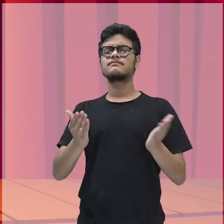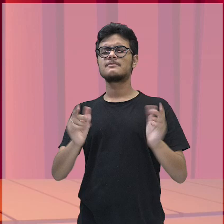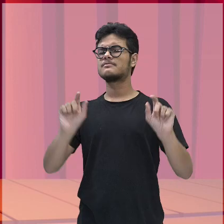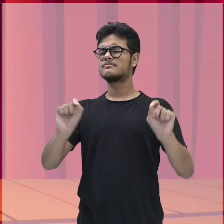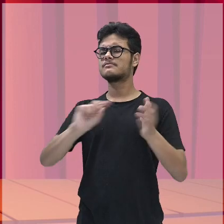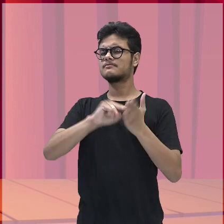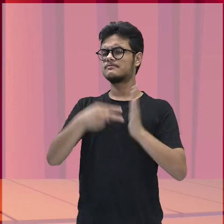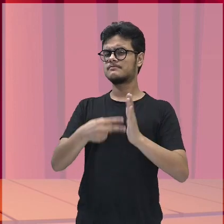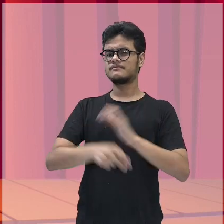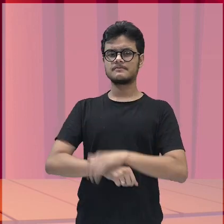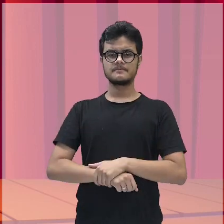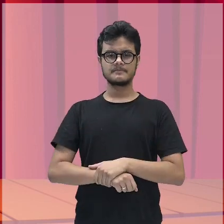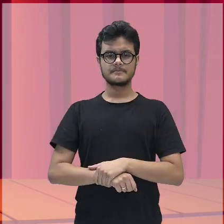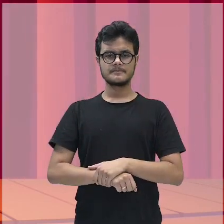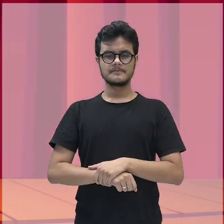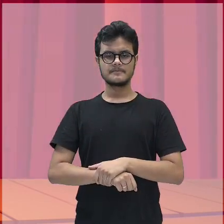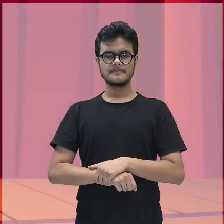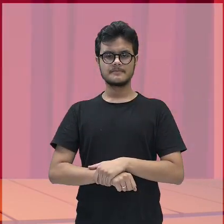teatro? Vamos lá?